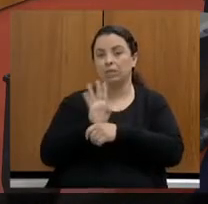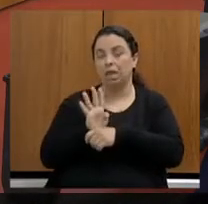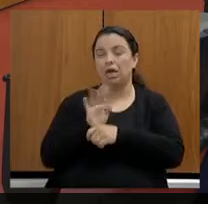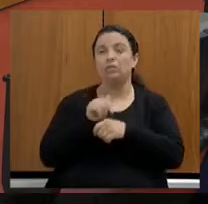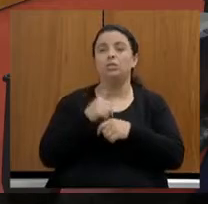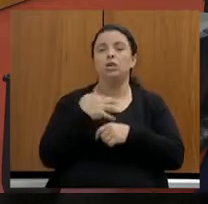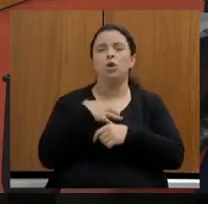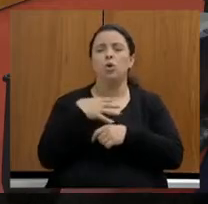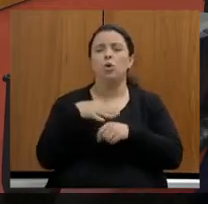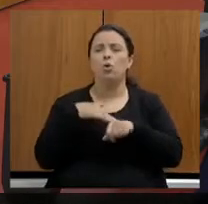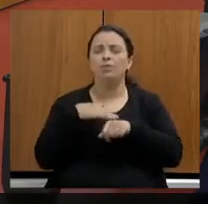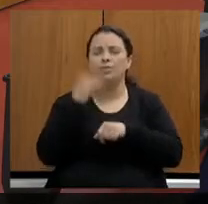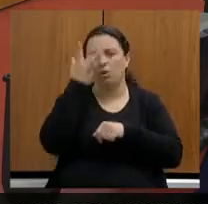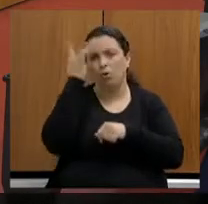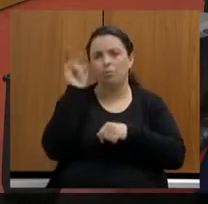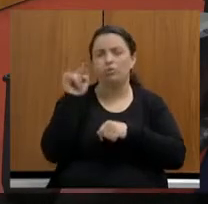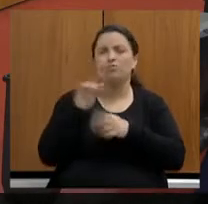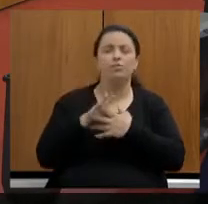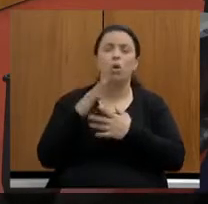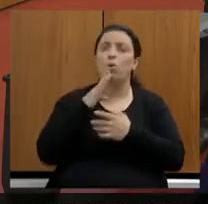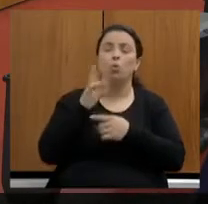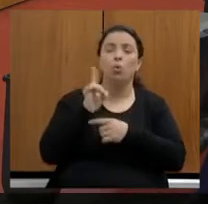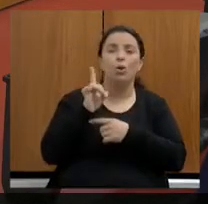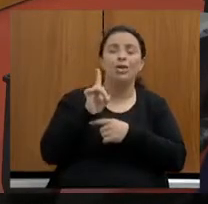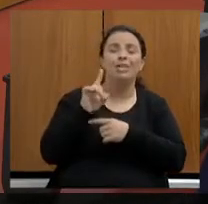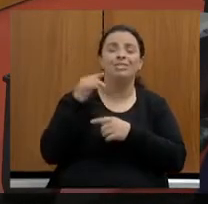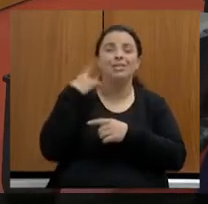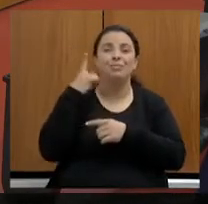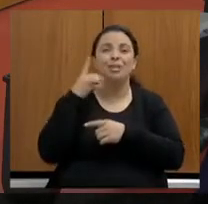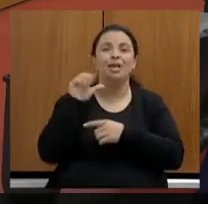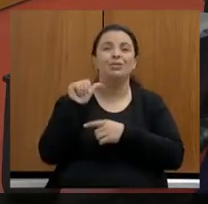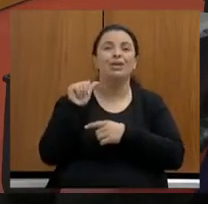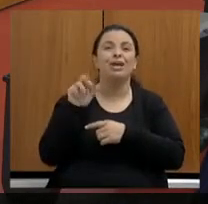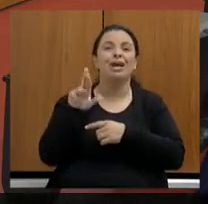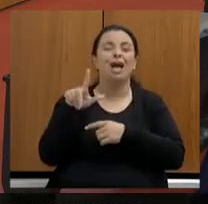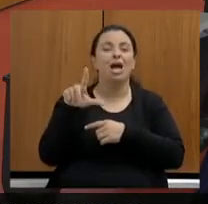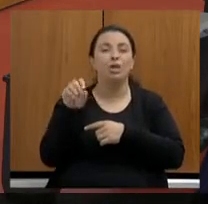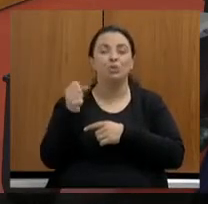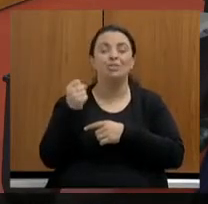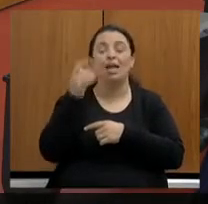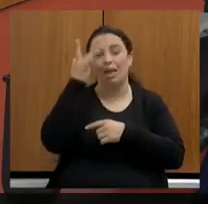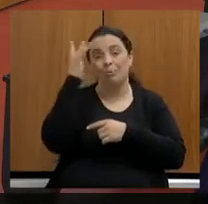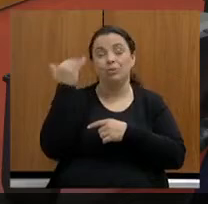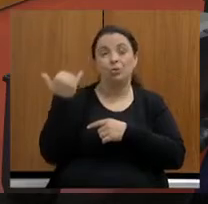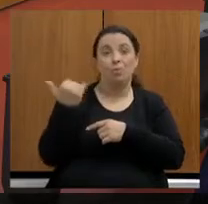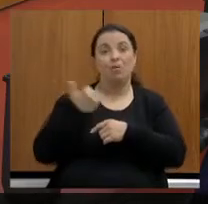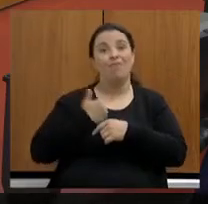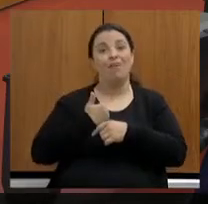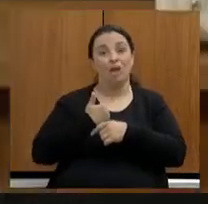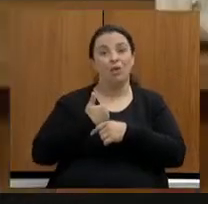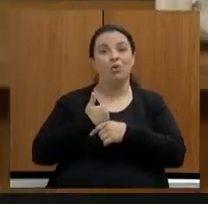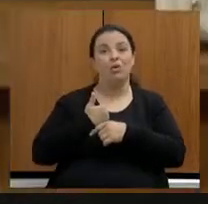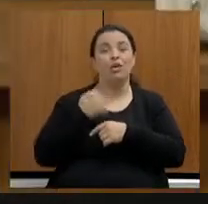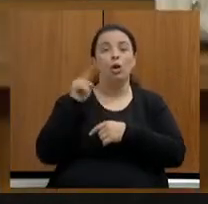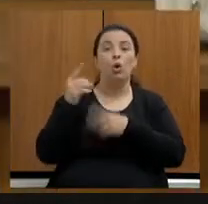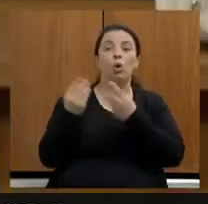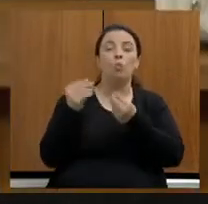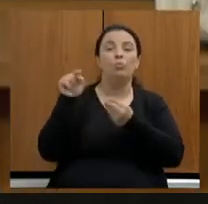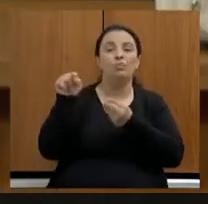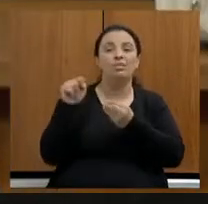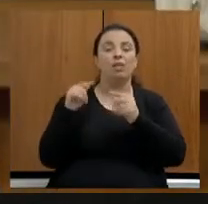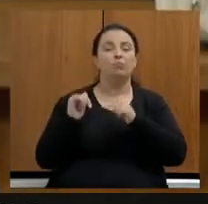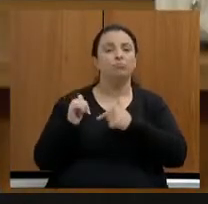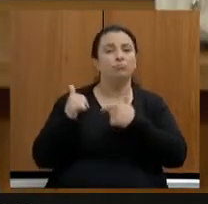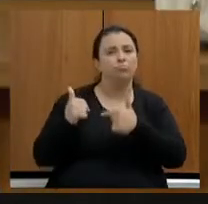falava com uma pessoa puxa eu não conheço ainda o deputado Carlos Pimenta E aí eu tive essa informação de com o senhor é dedicado ao tema